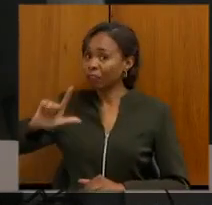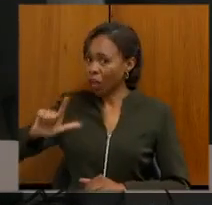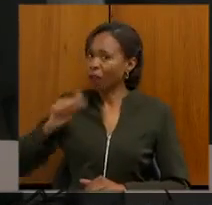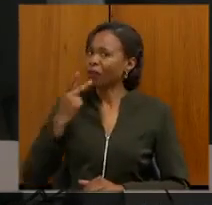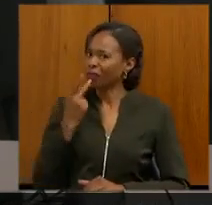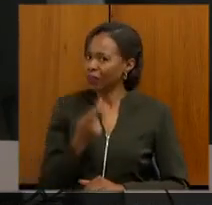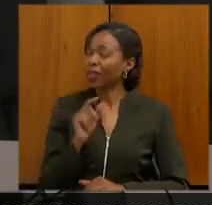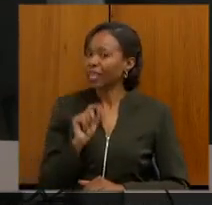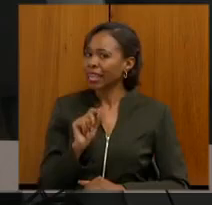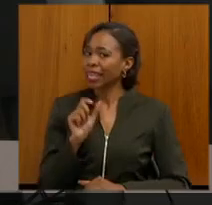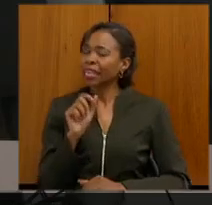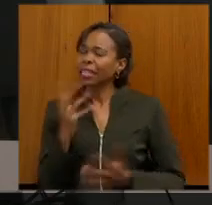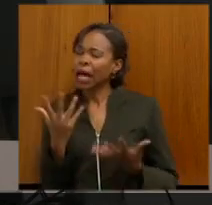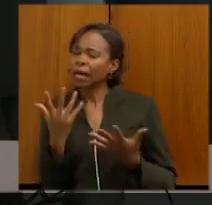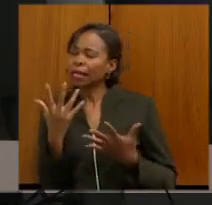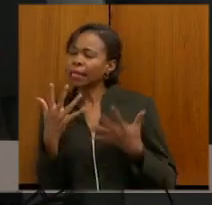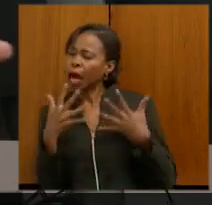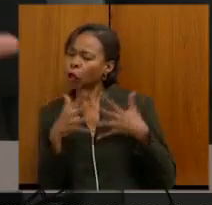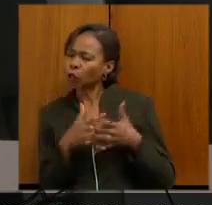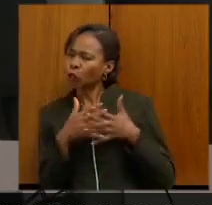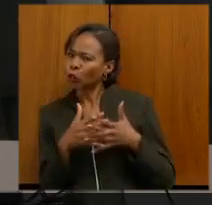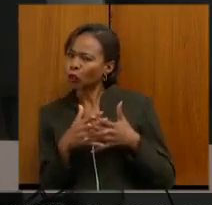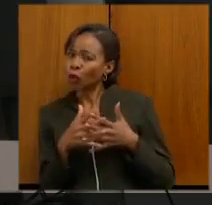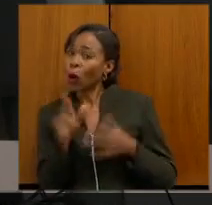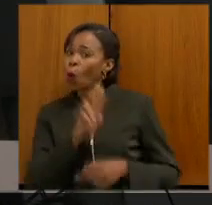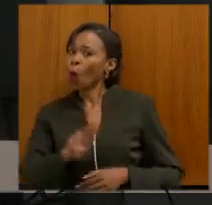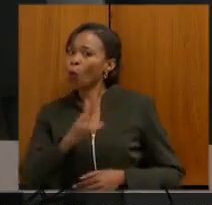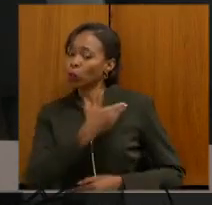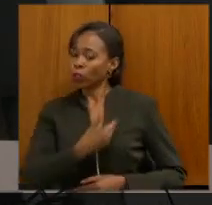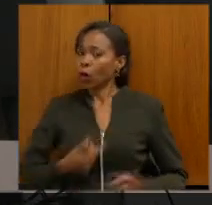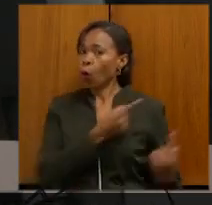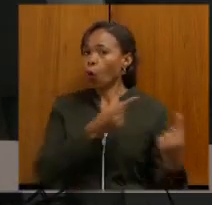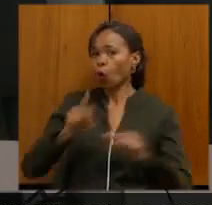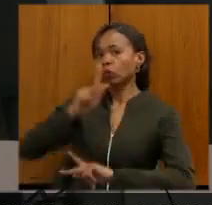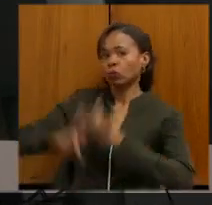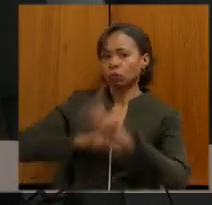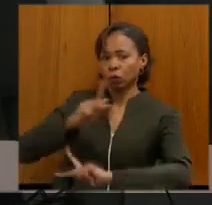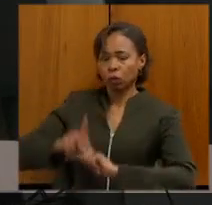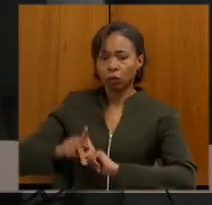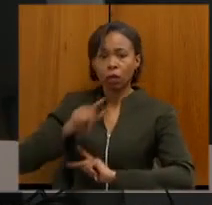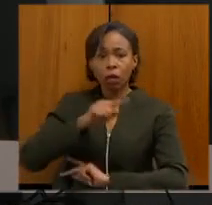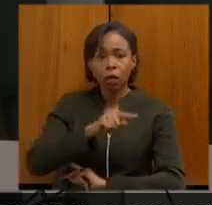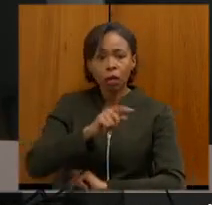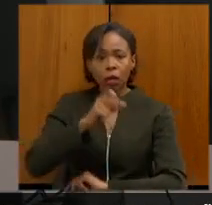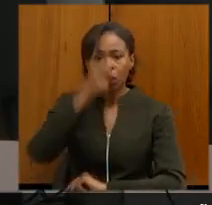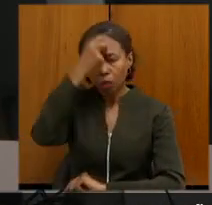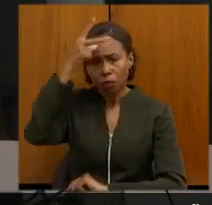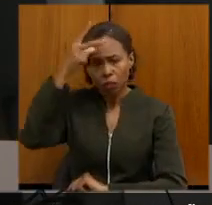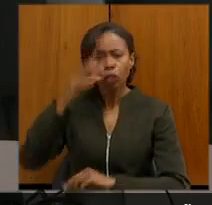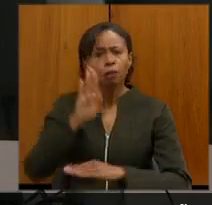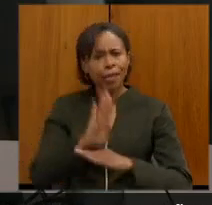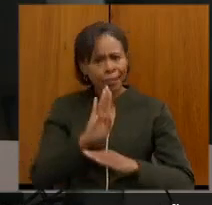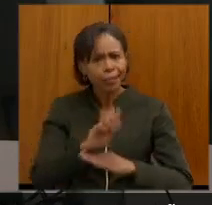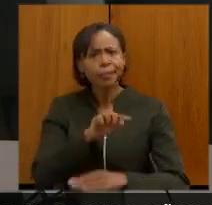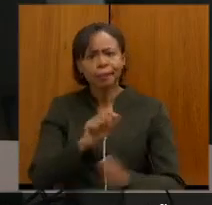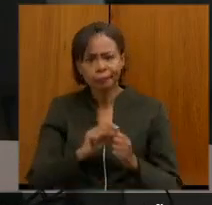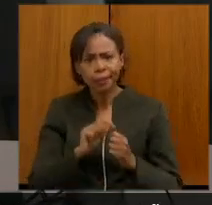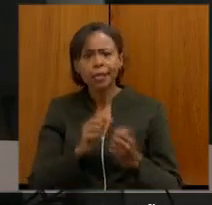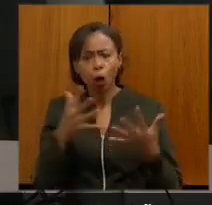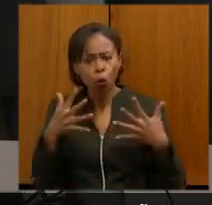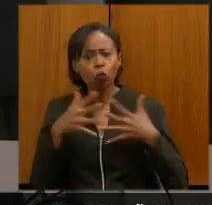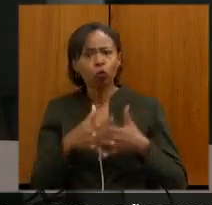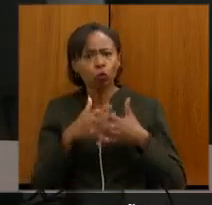dúvida use o estado contra o cidadão e o prefeito de Betim tá fazendo isso porque a comunidade quilombola